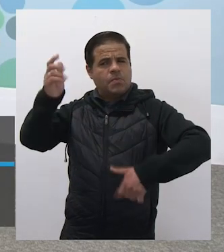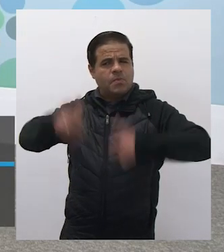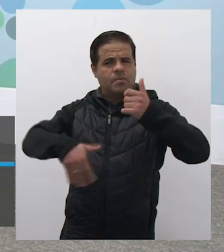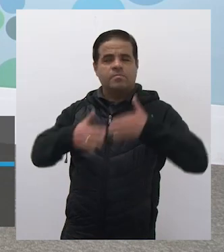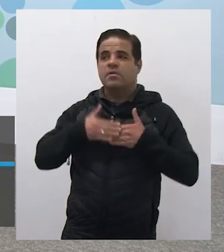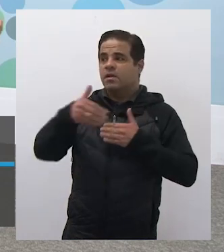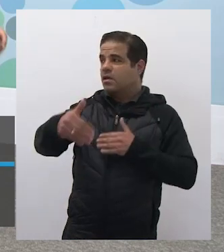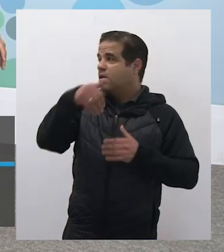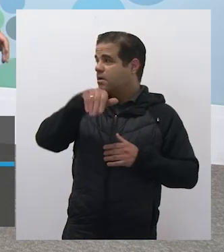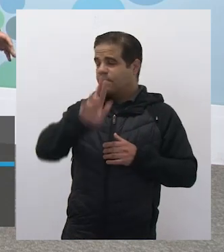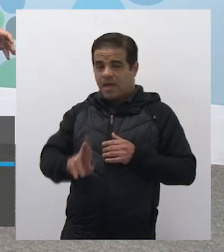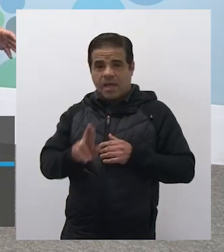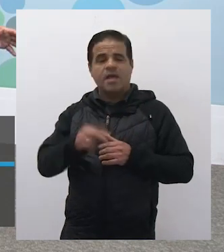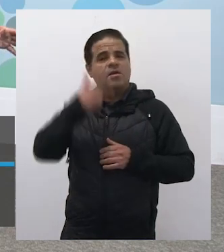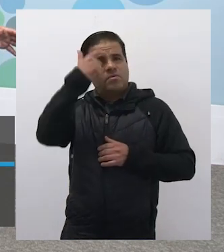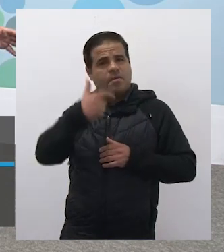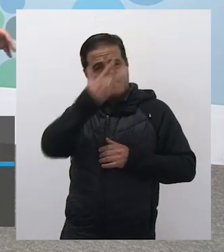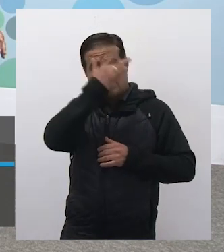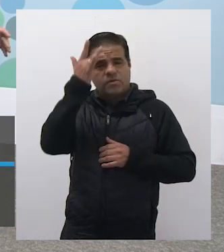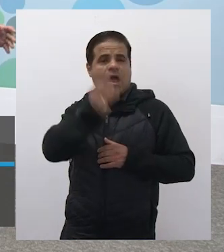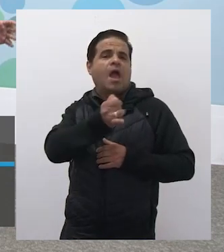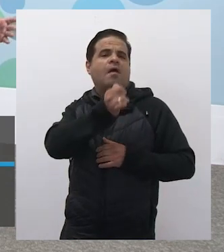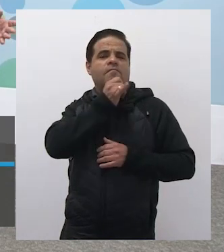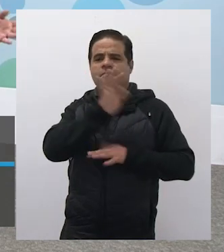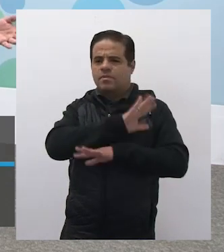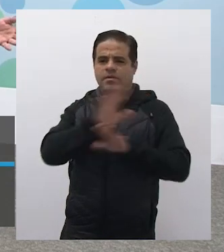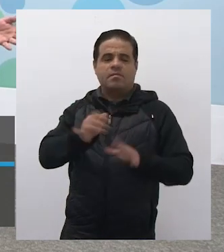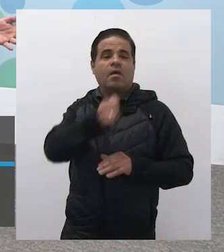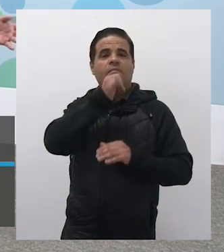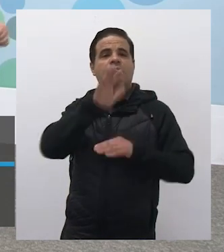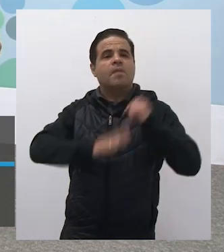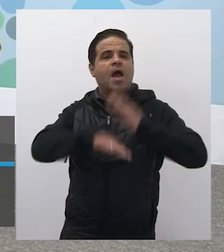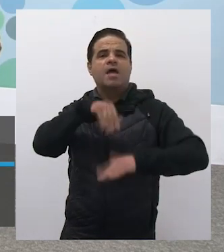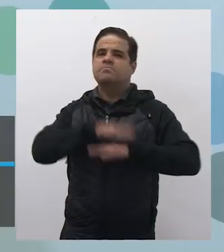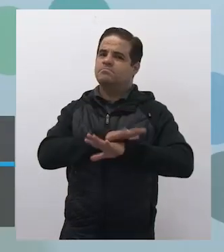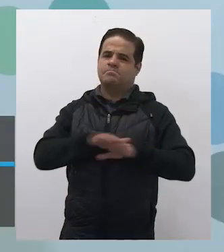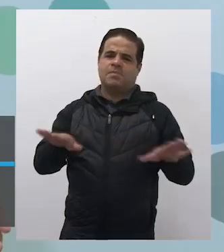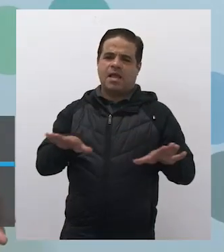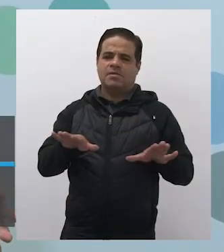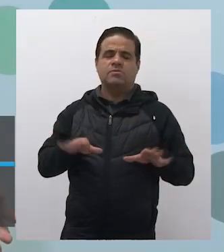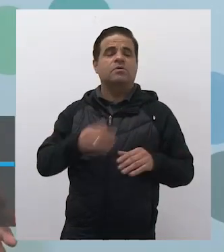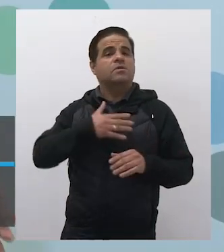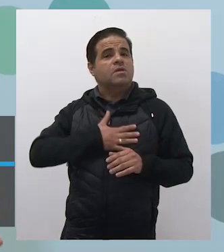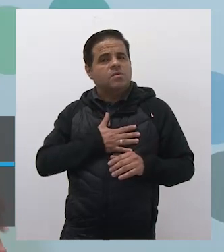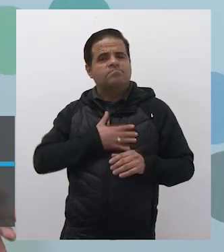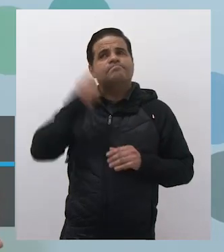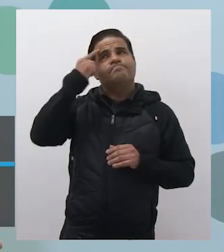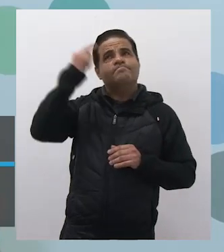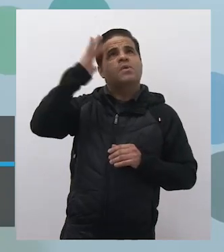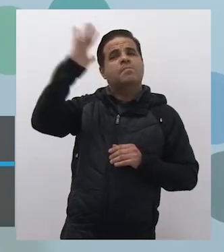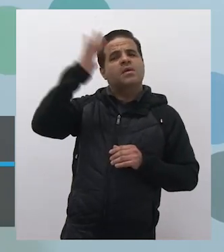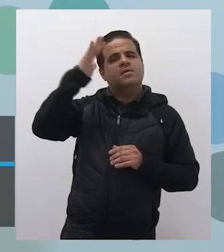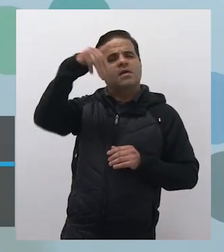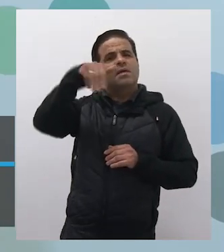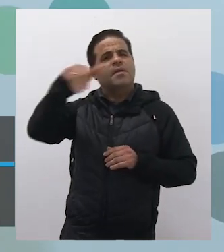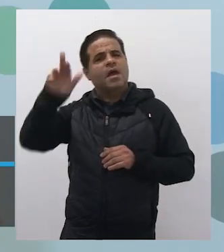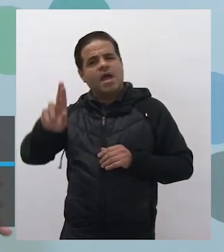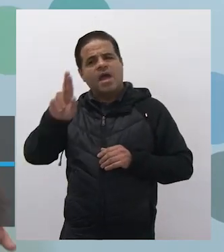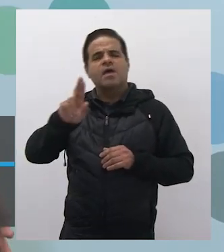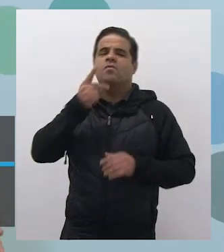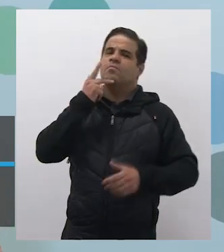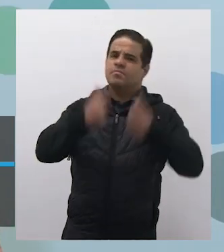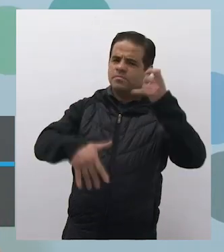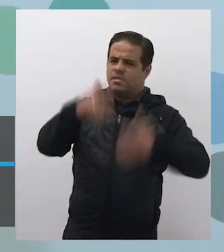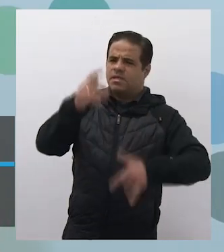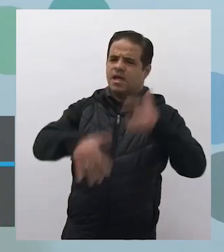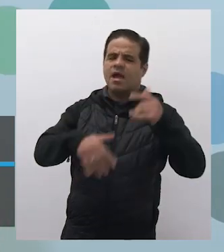o MMR. E eu sou uma pessoa de exemplos. Eu gosto de exemplos mais práticos, né, Rosa? Uhum. Então, eu, pensando aí no MMR, em como a gente ia falar